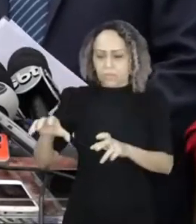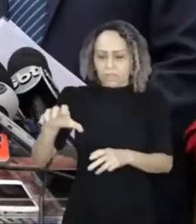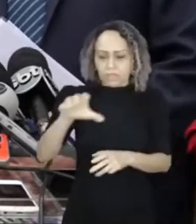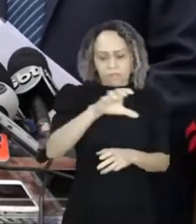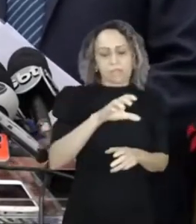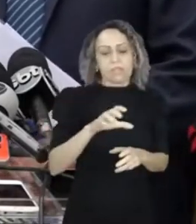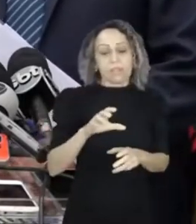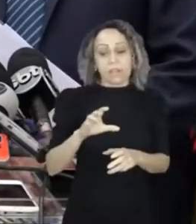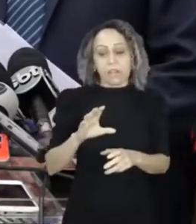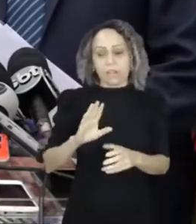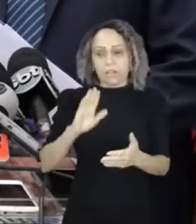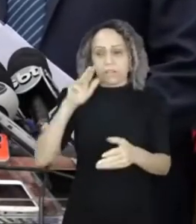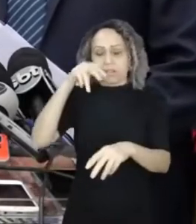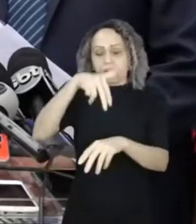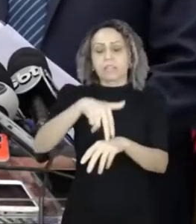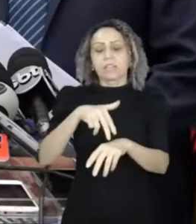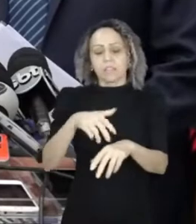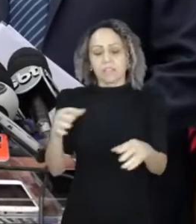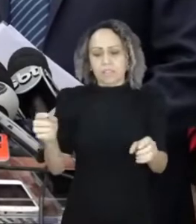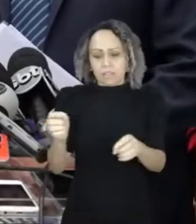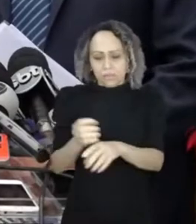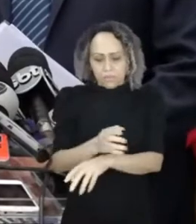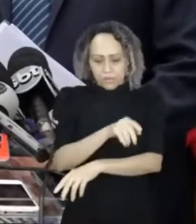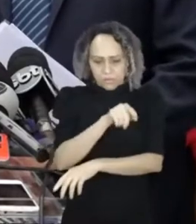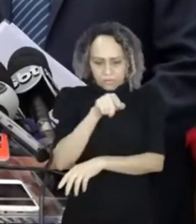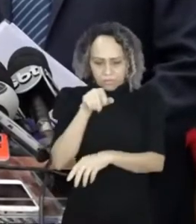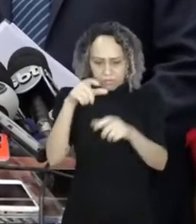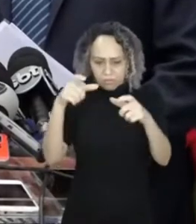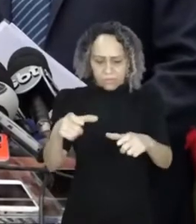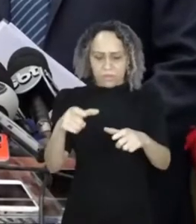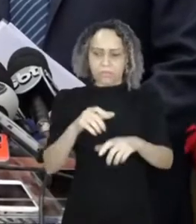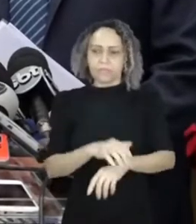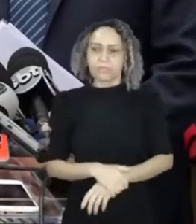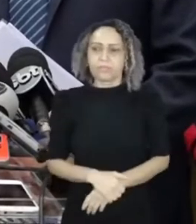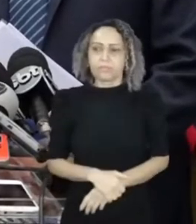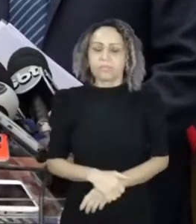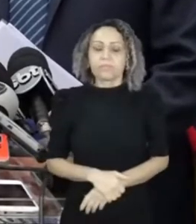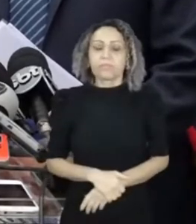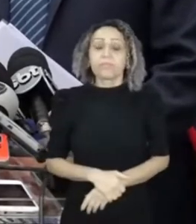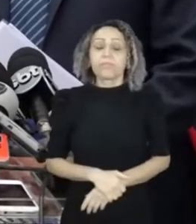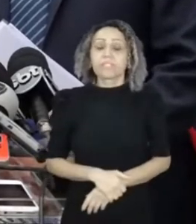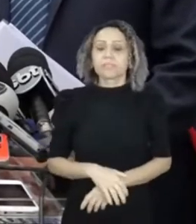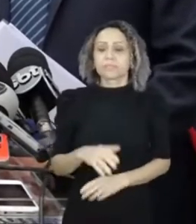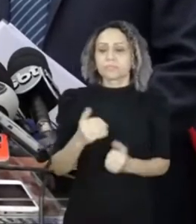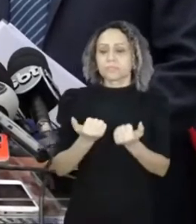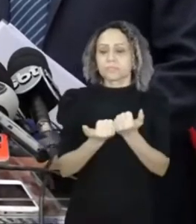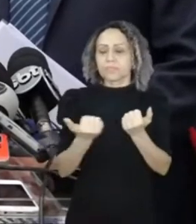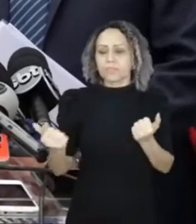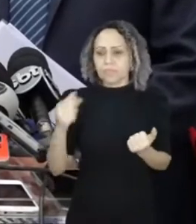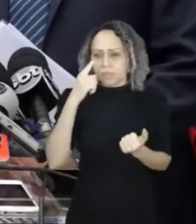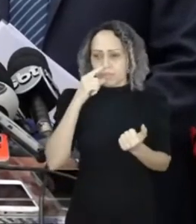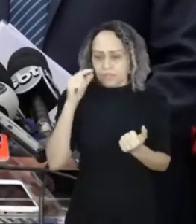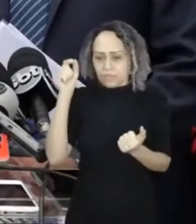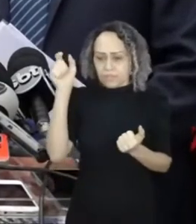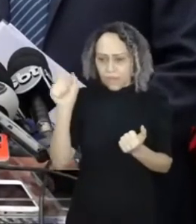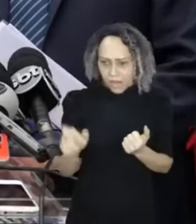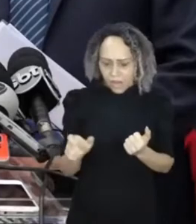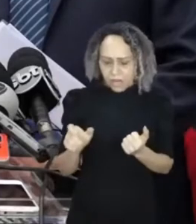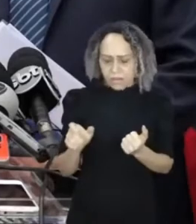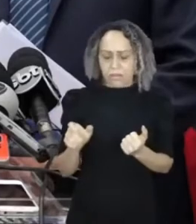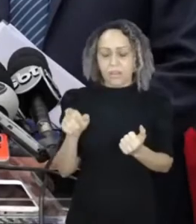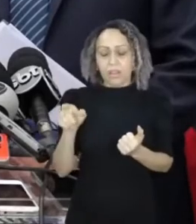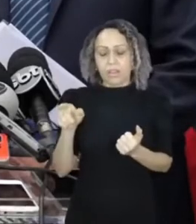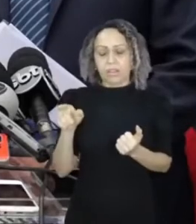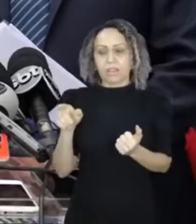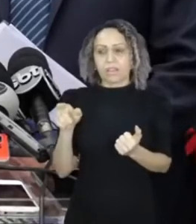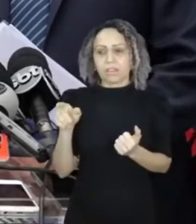Nós vamos agora nos reportar ao vice-presidente Geraldo Alckmin, ele o que nós vimos, a divisão como tem. E ele